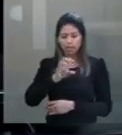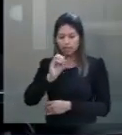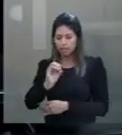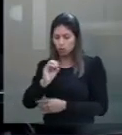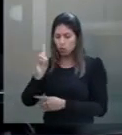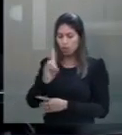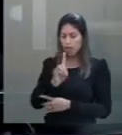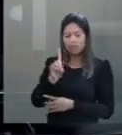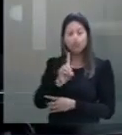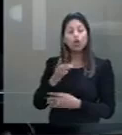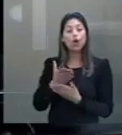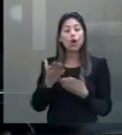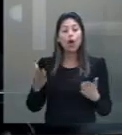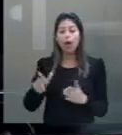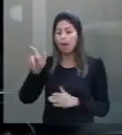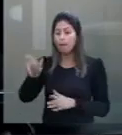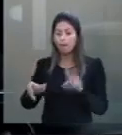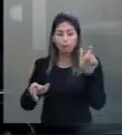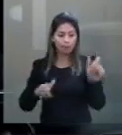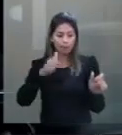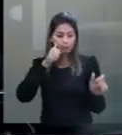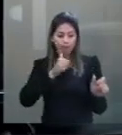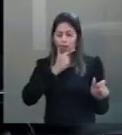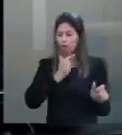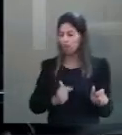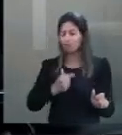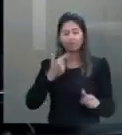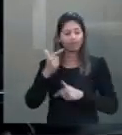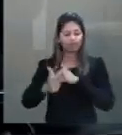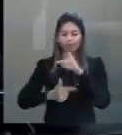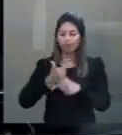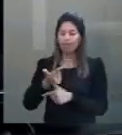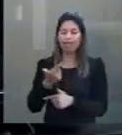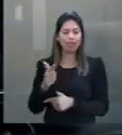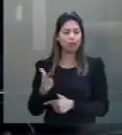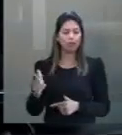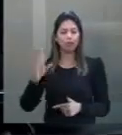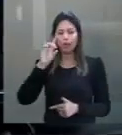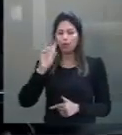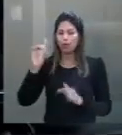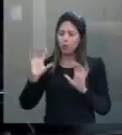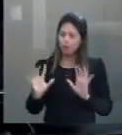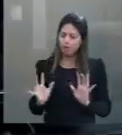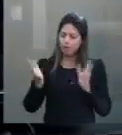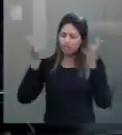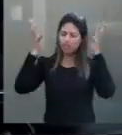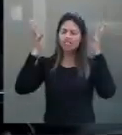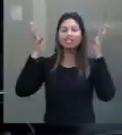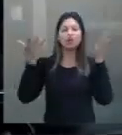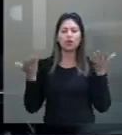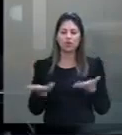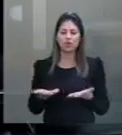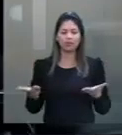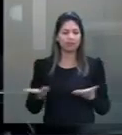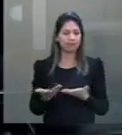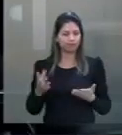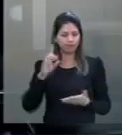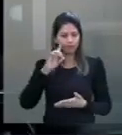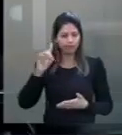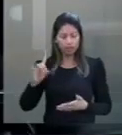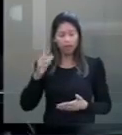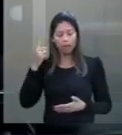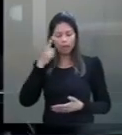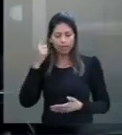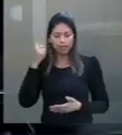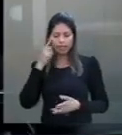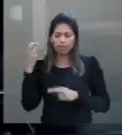a trabalhadora não têm tido motivos para festejar esse dia. Temos que repensar a reforma